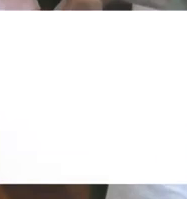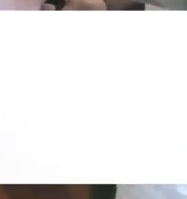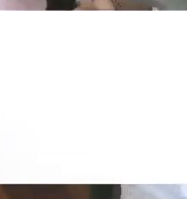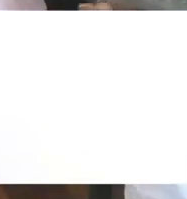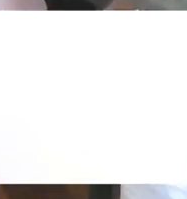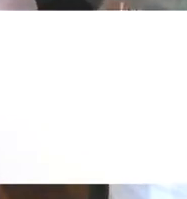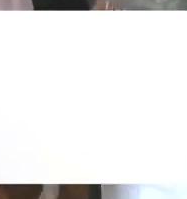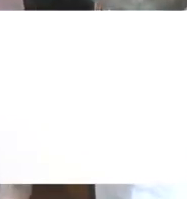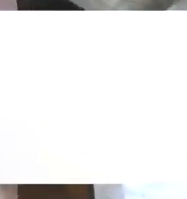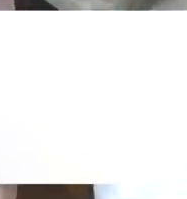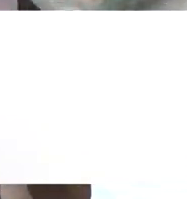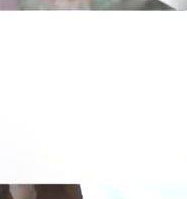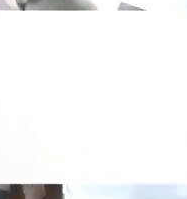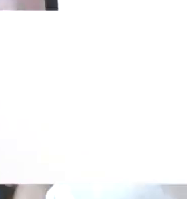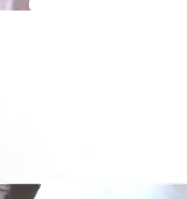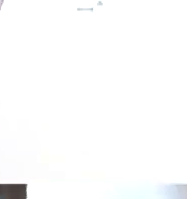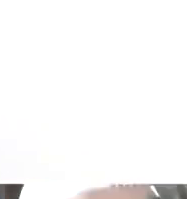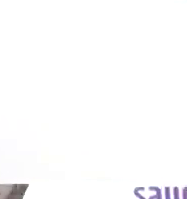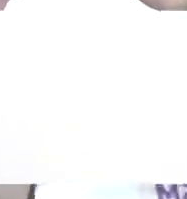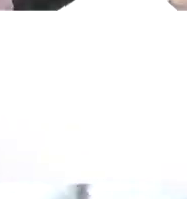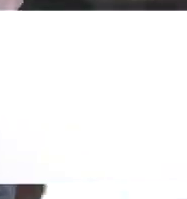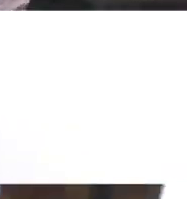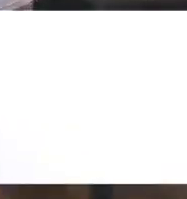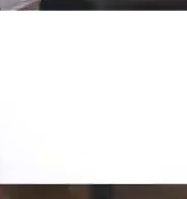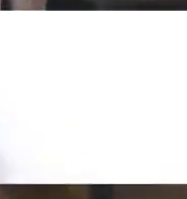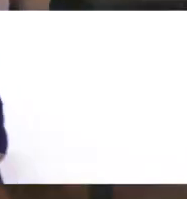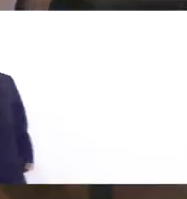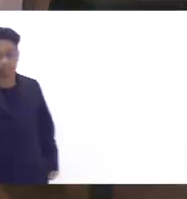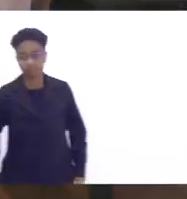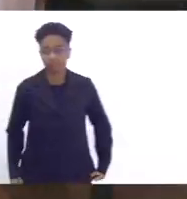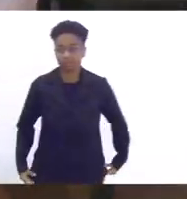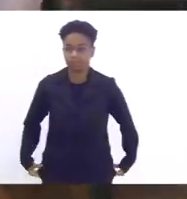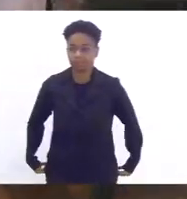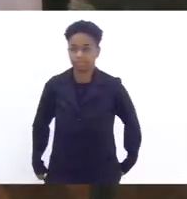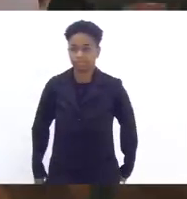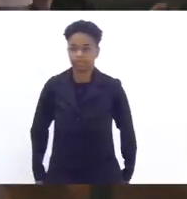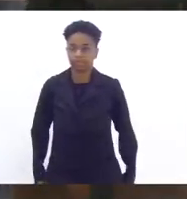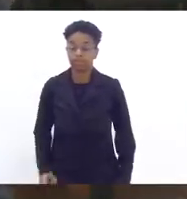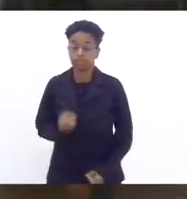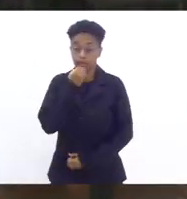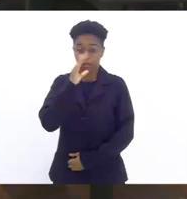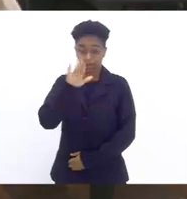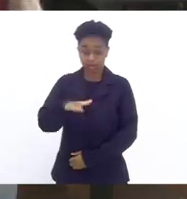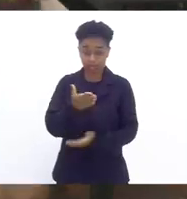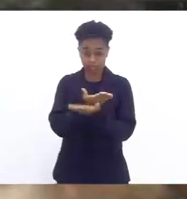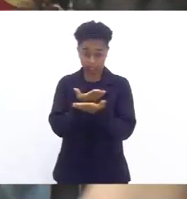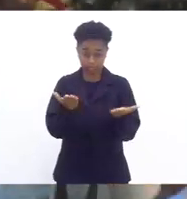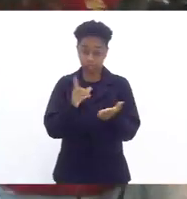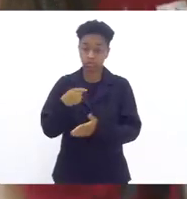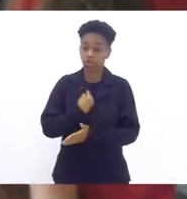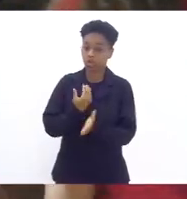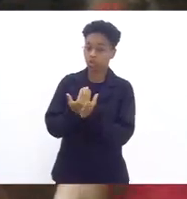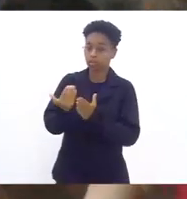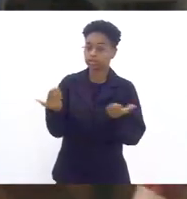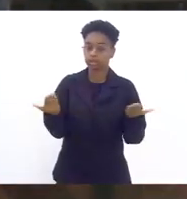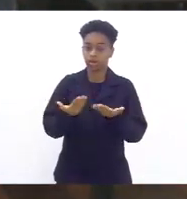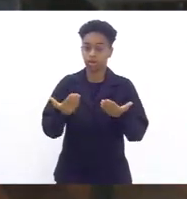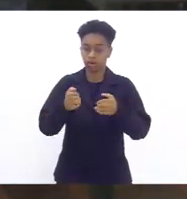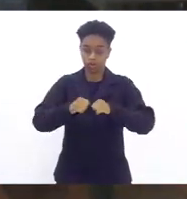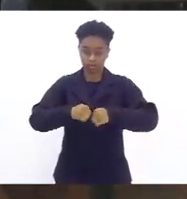bem boa tarde a todas a todos vamos dar início aqui a mais uma audiência